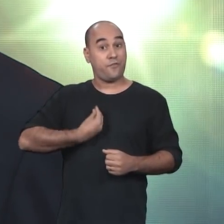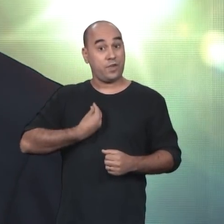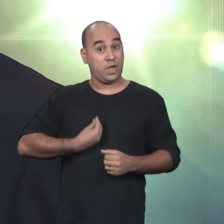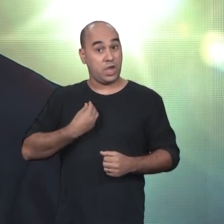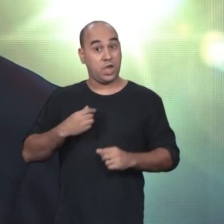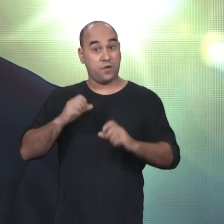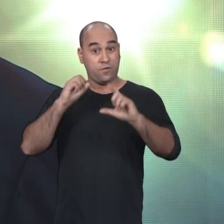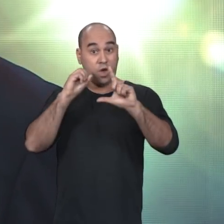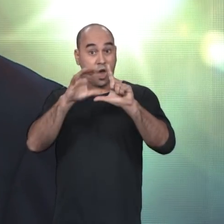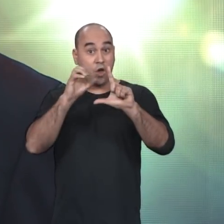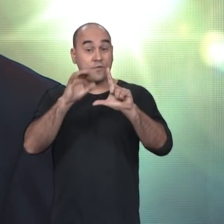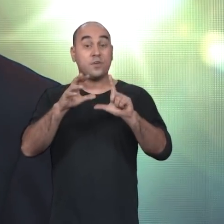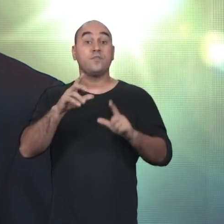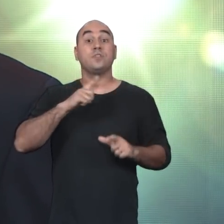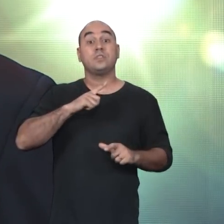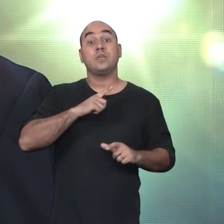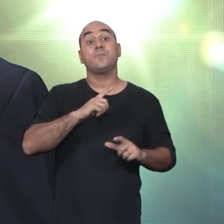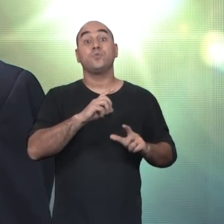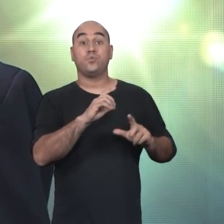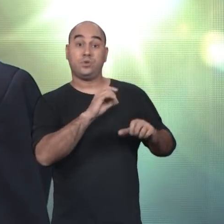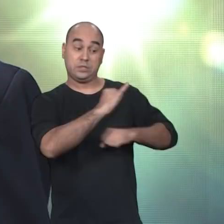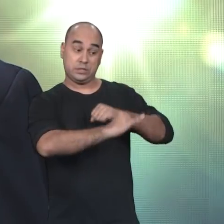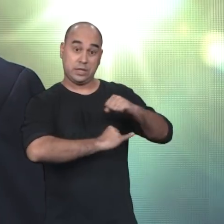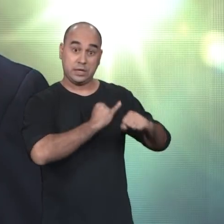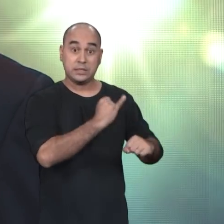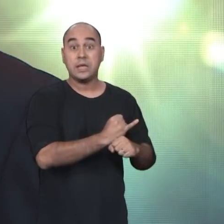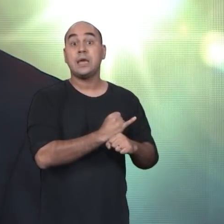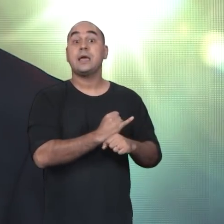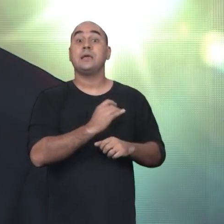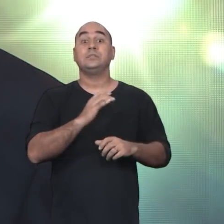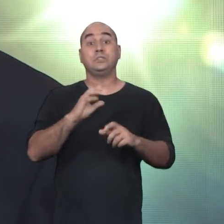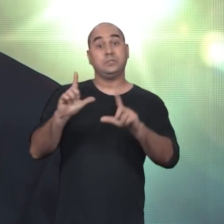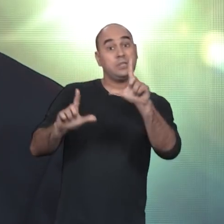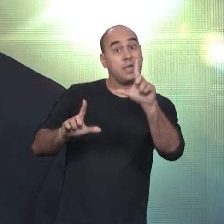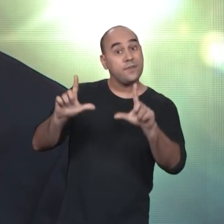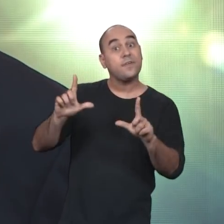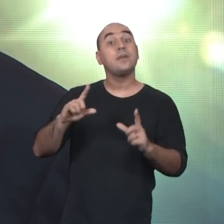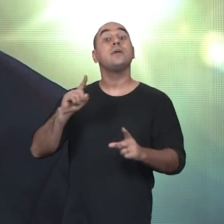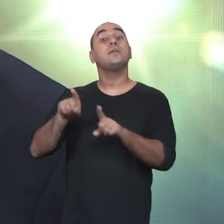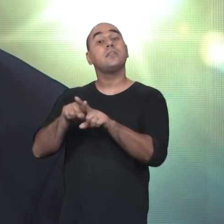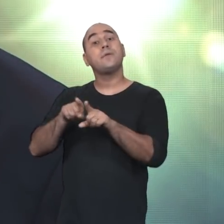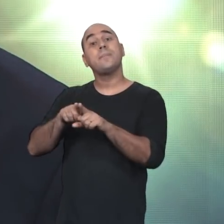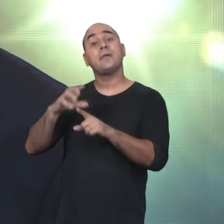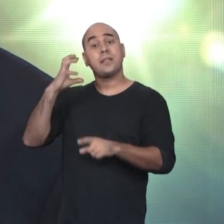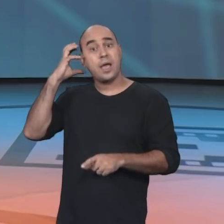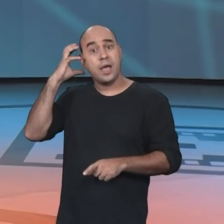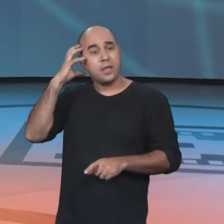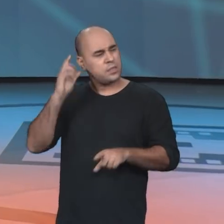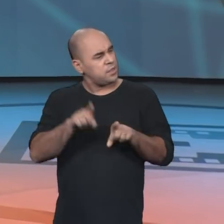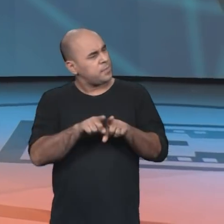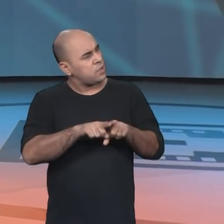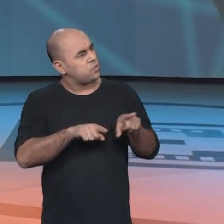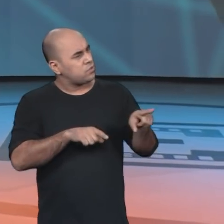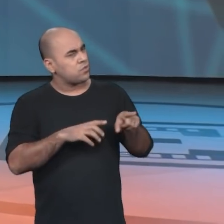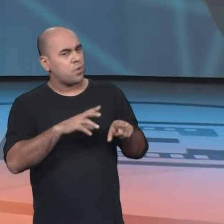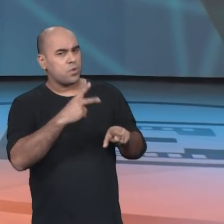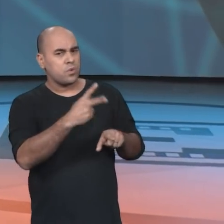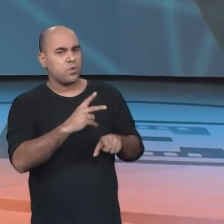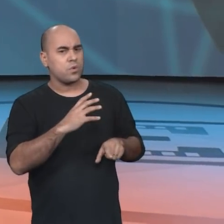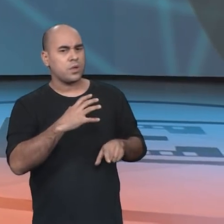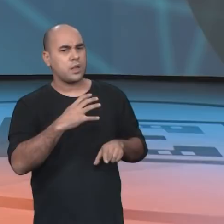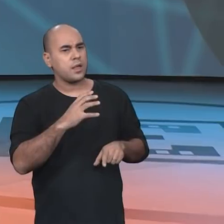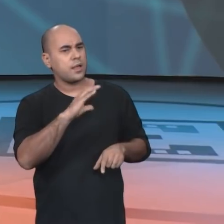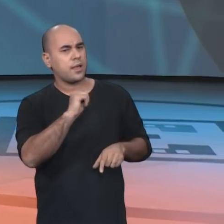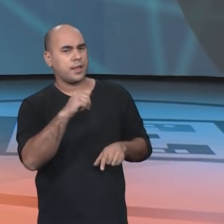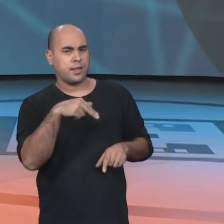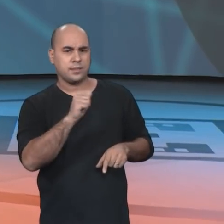canais aí da TV Novo Tempo, também da Rádio Novo Tempo, Adventistas Brasil também tem o seu canal também, né, professor